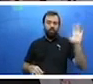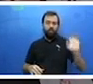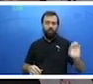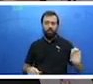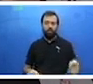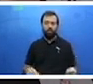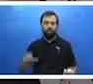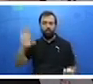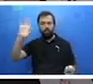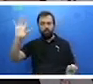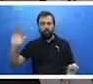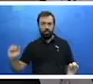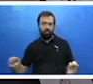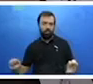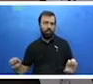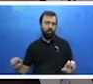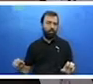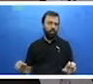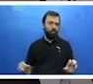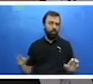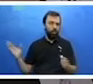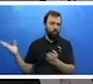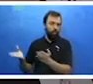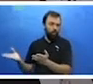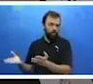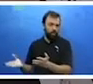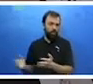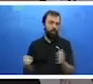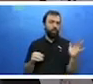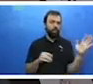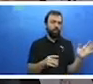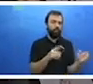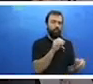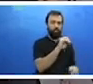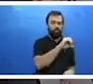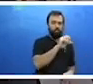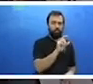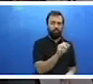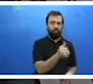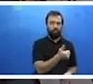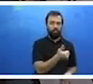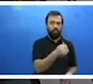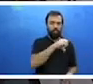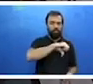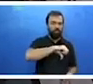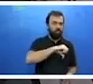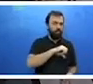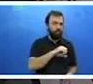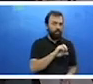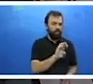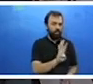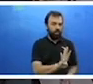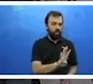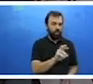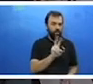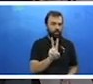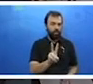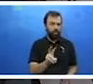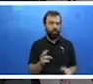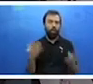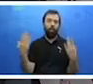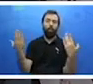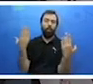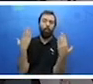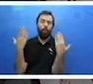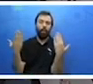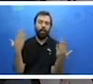169, com o mapa da divisão atual, que está na página 167. Aqui nós temos os dois, a página